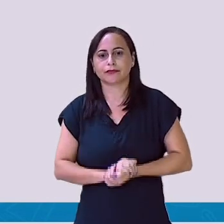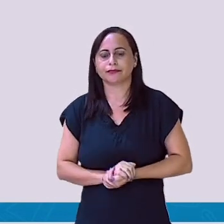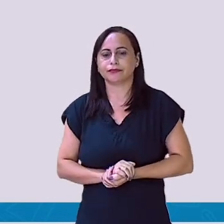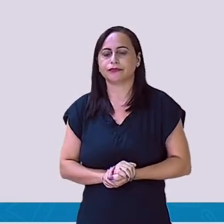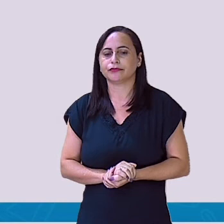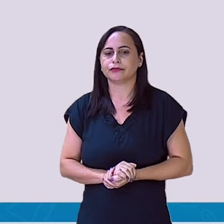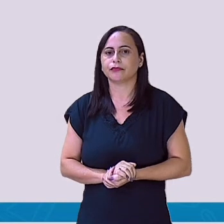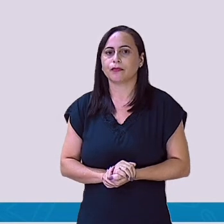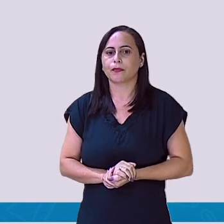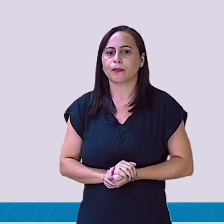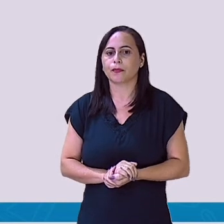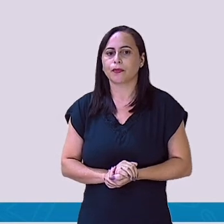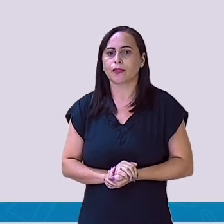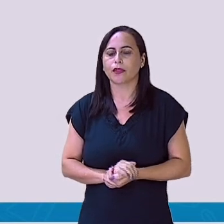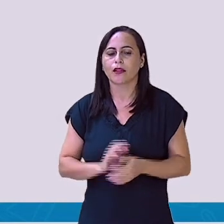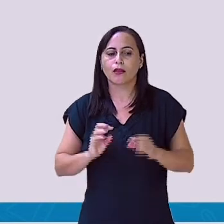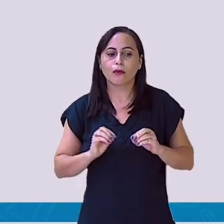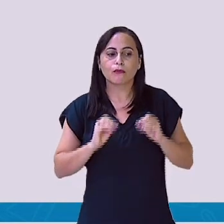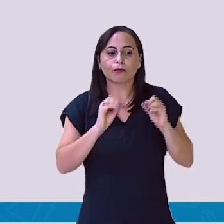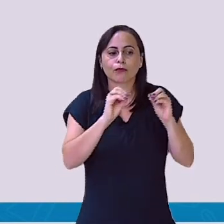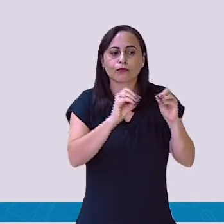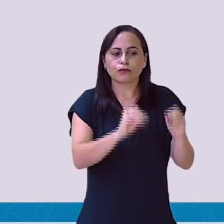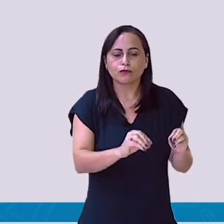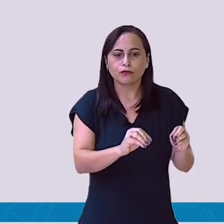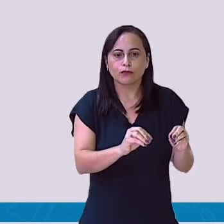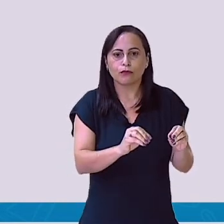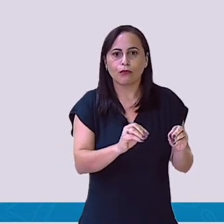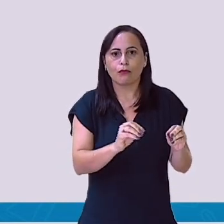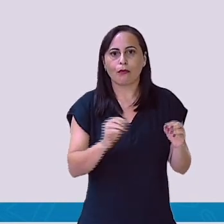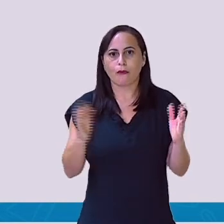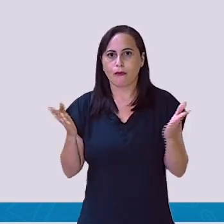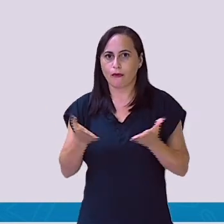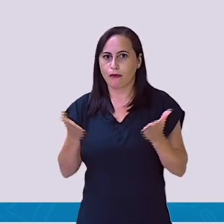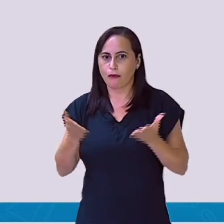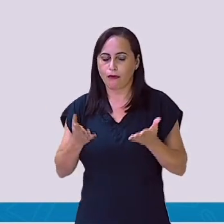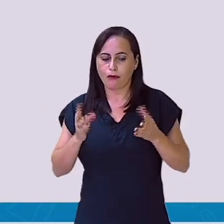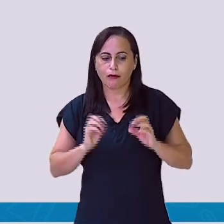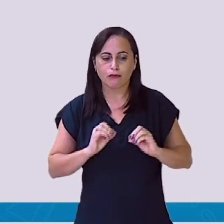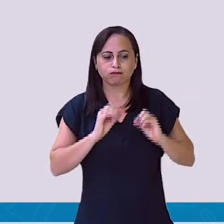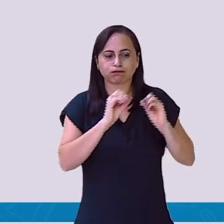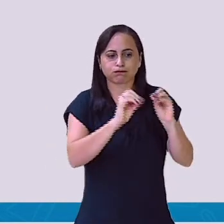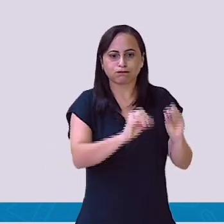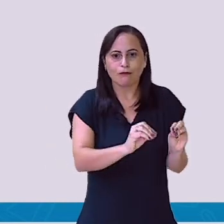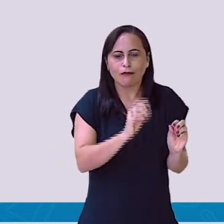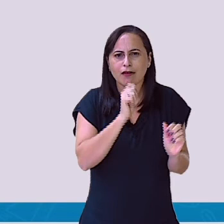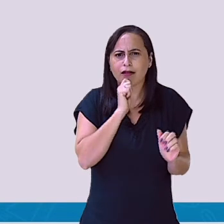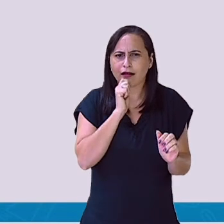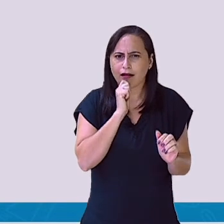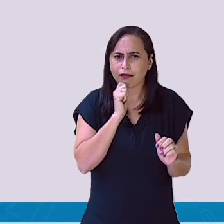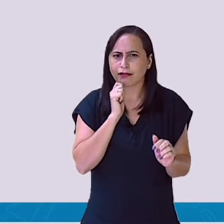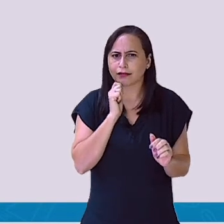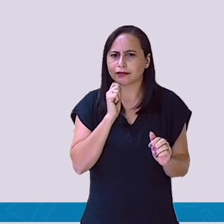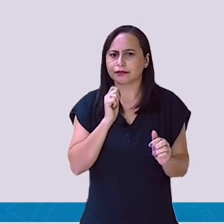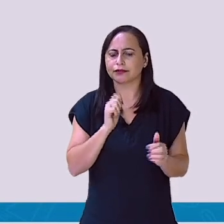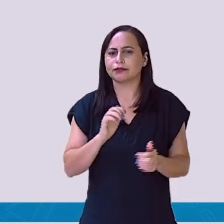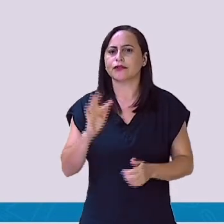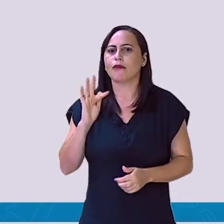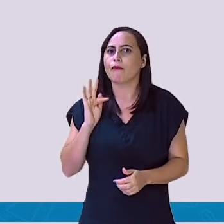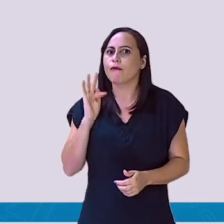tempo presente, coloquei, porque já aconteceu, no pretérito,